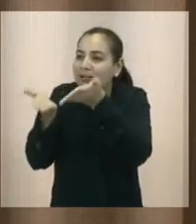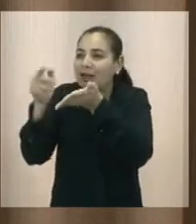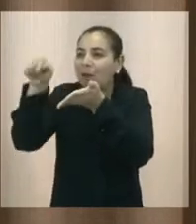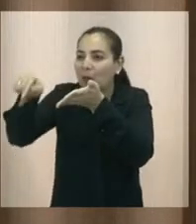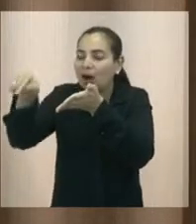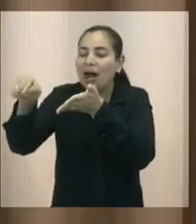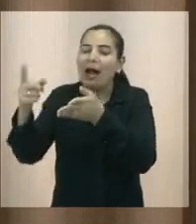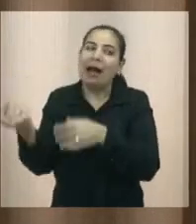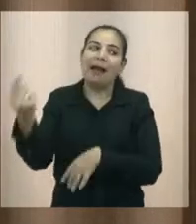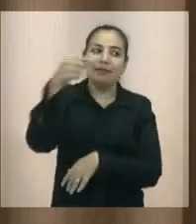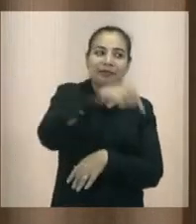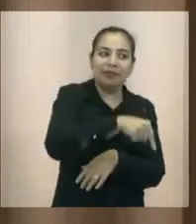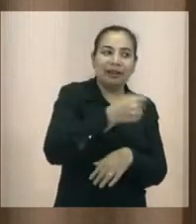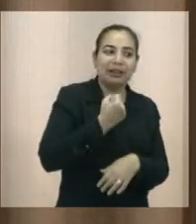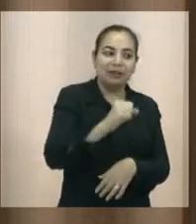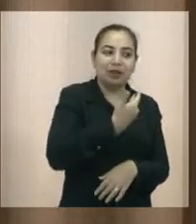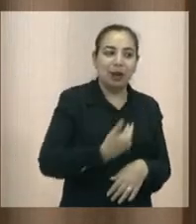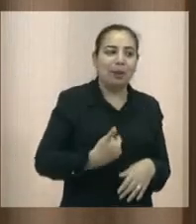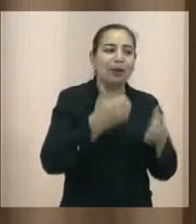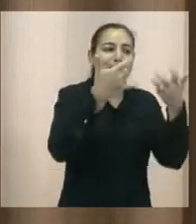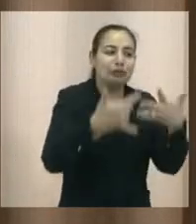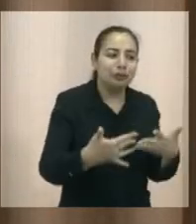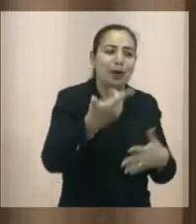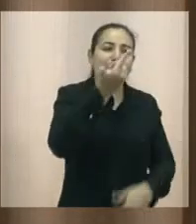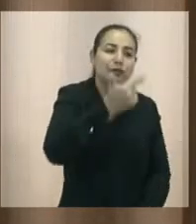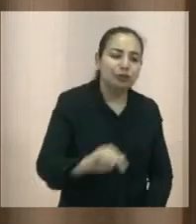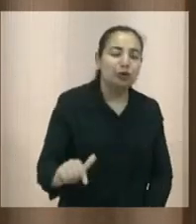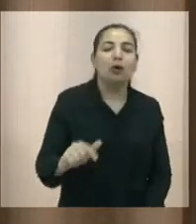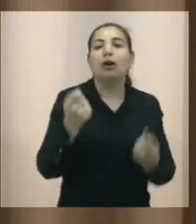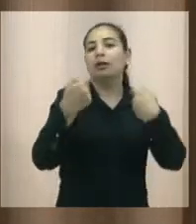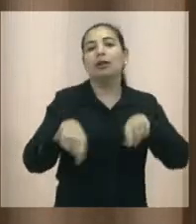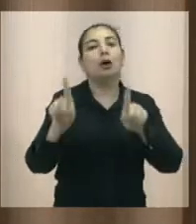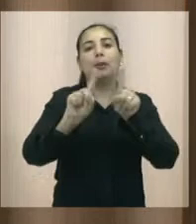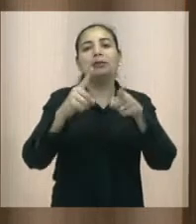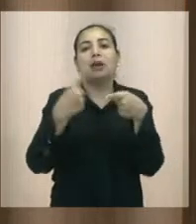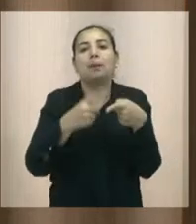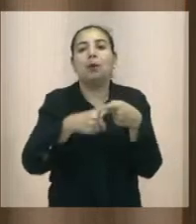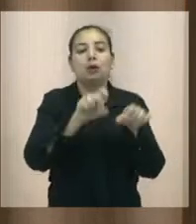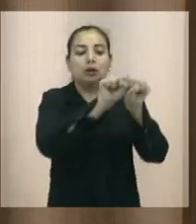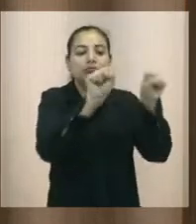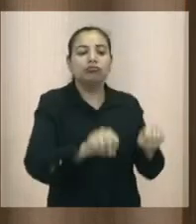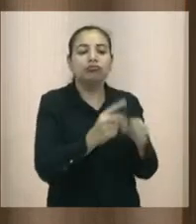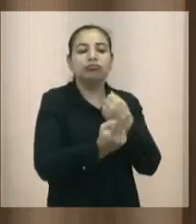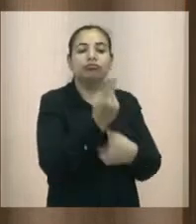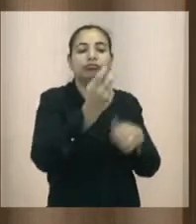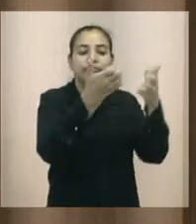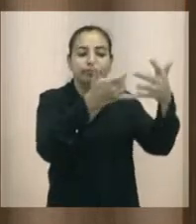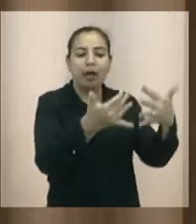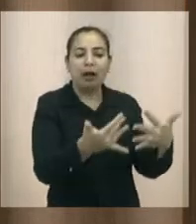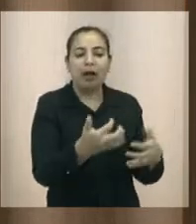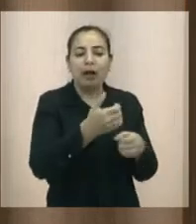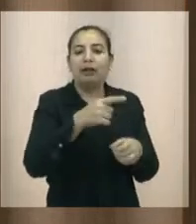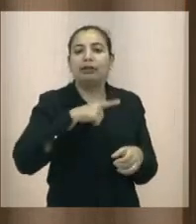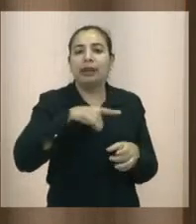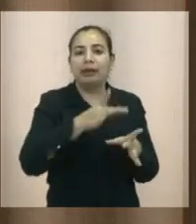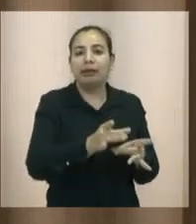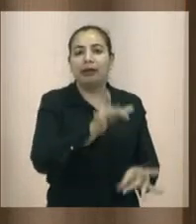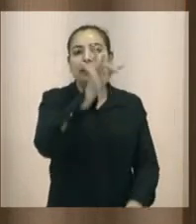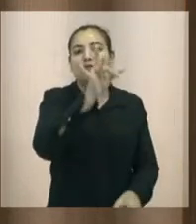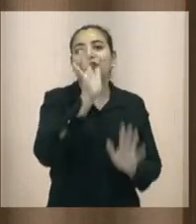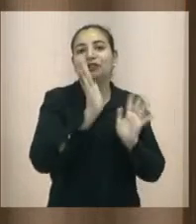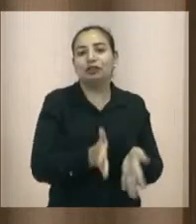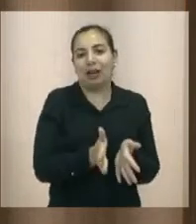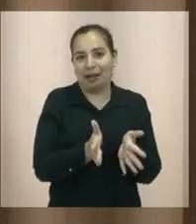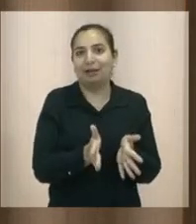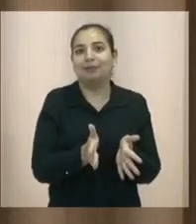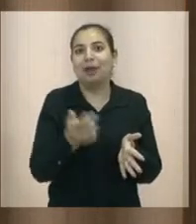Fortaleza. Então, já é um registro de todo o histórico daquele assistido por todos os cantos que ele passou na Defensoria Pública. Né? Então, também